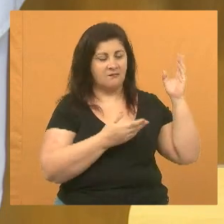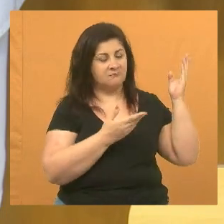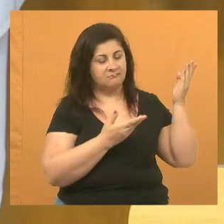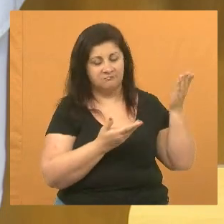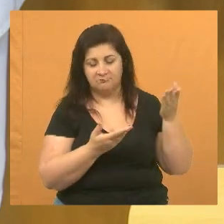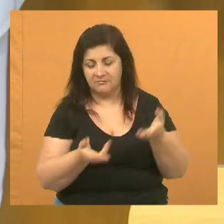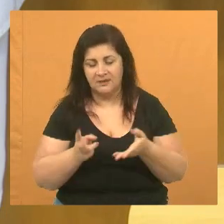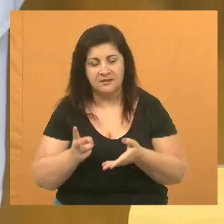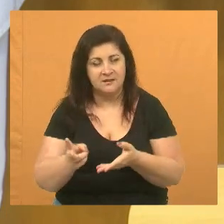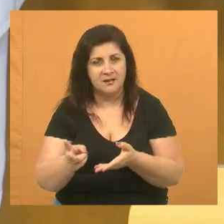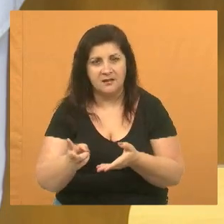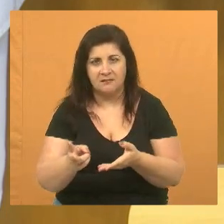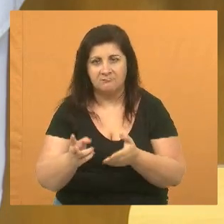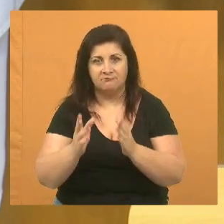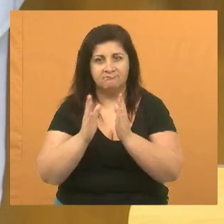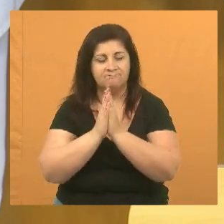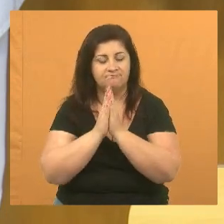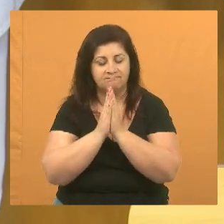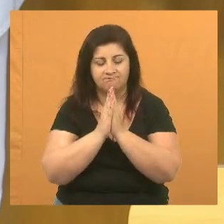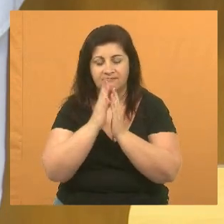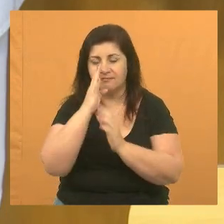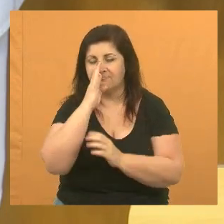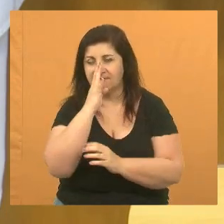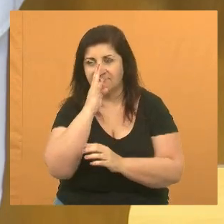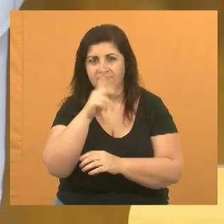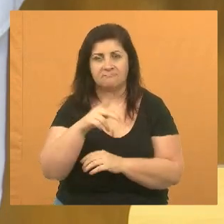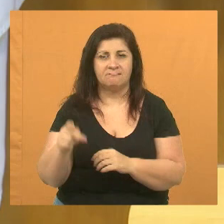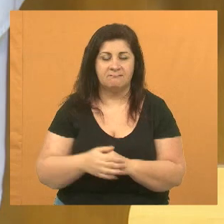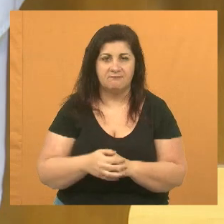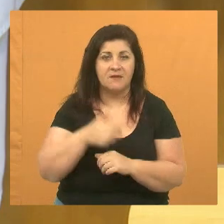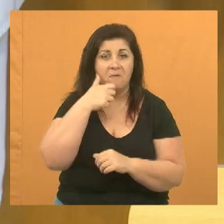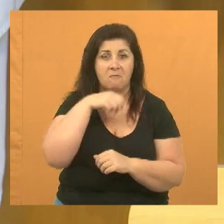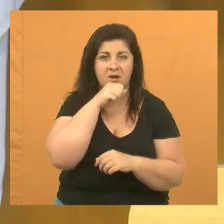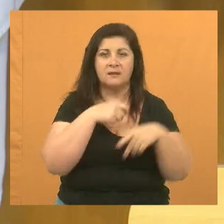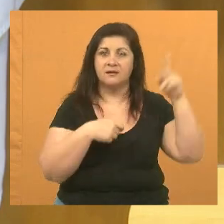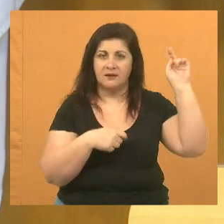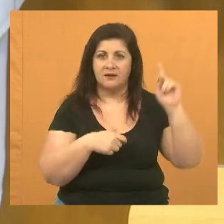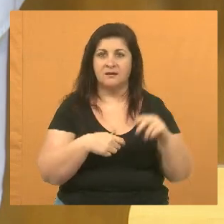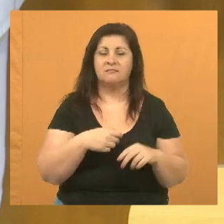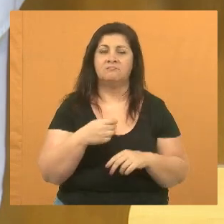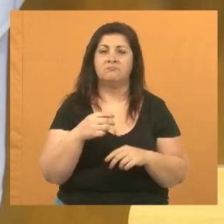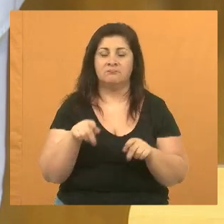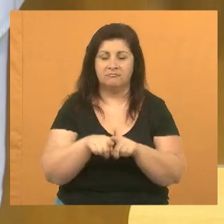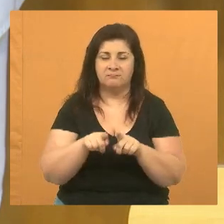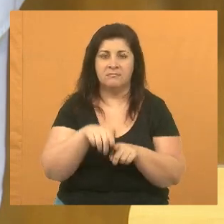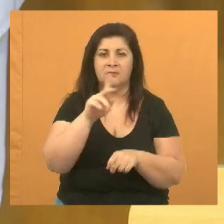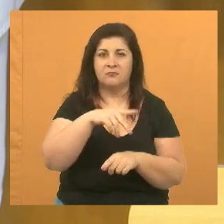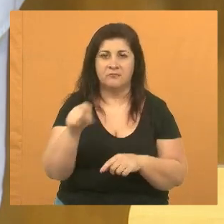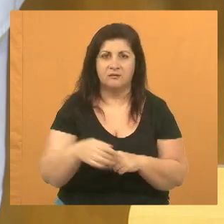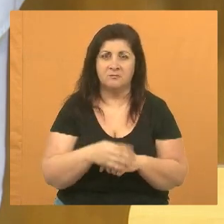minha mãe era professora. E dos 4 filhos, 3 foram professores.